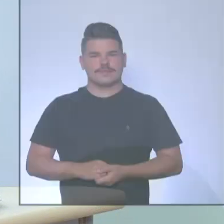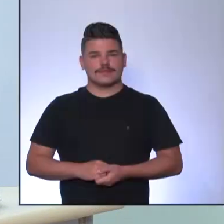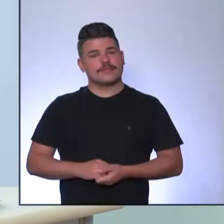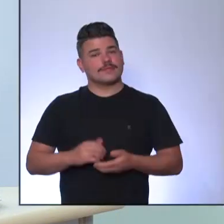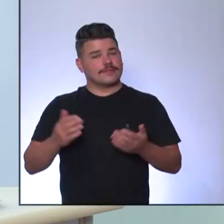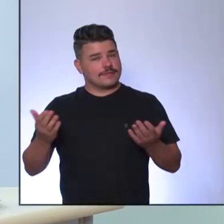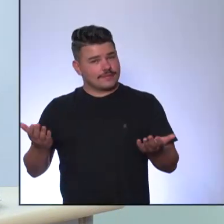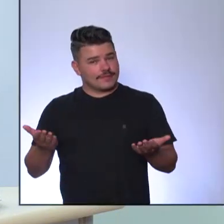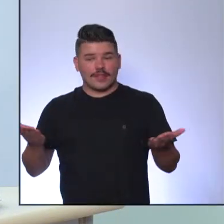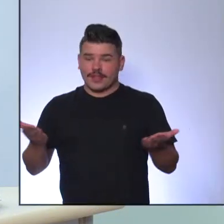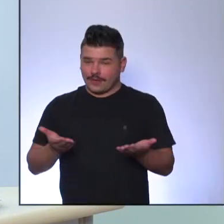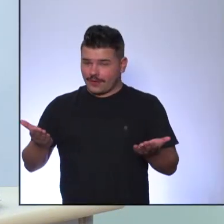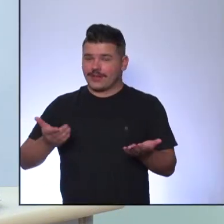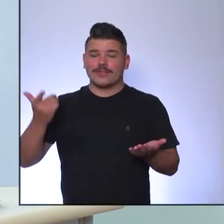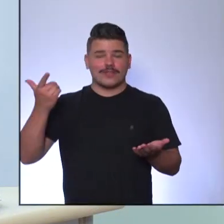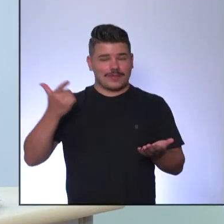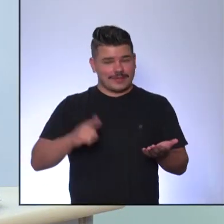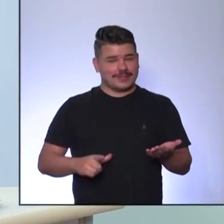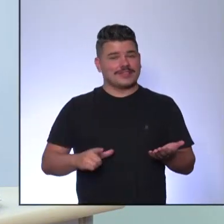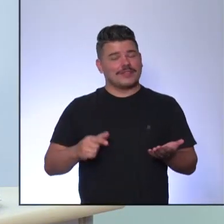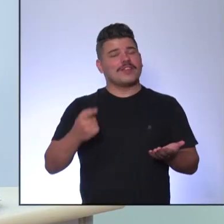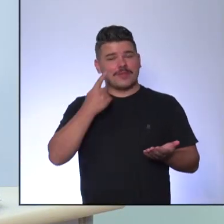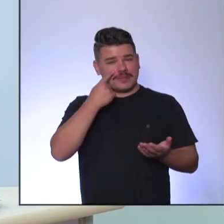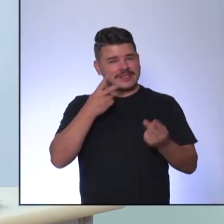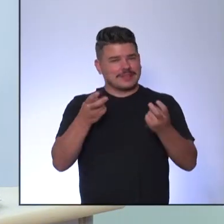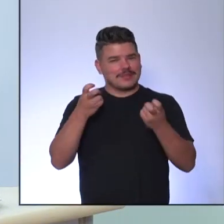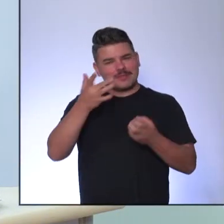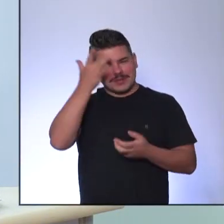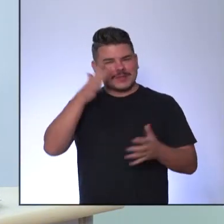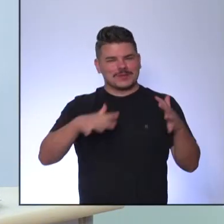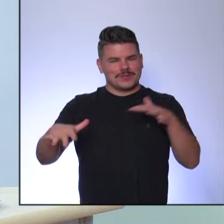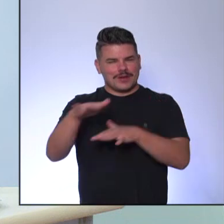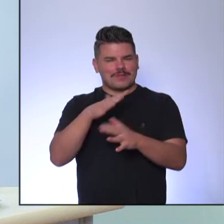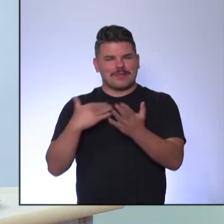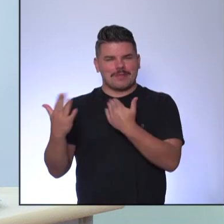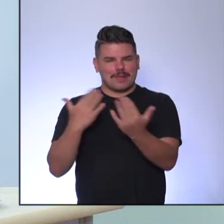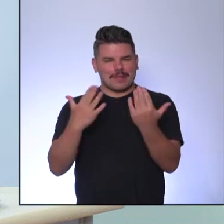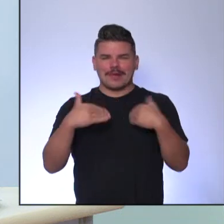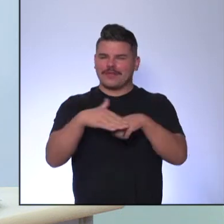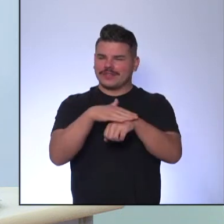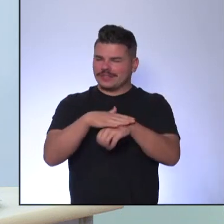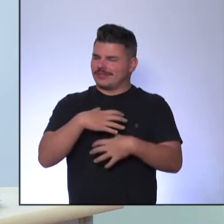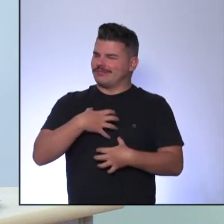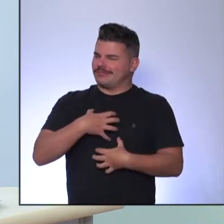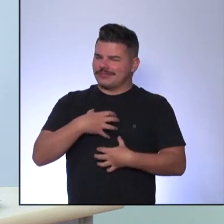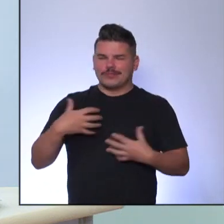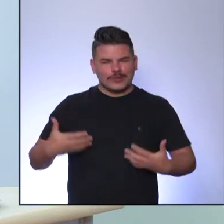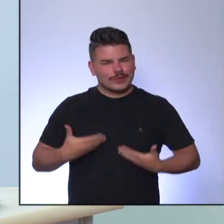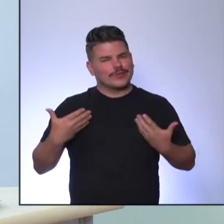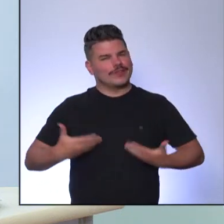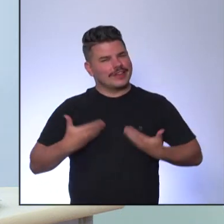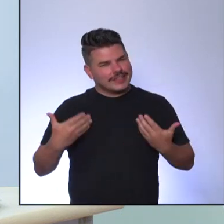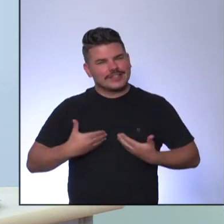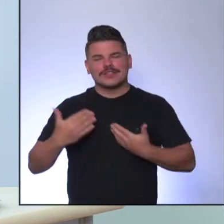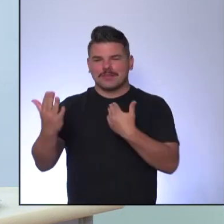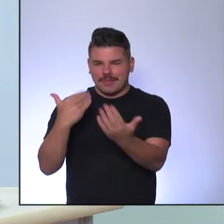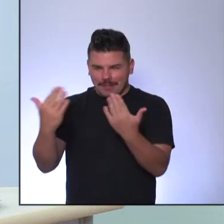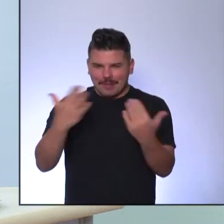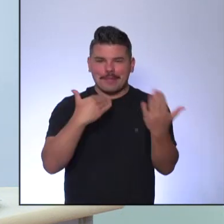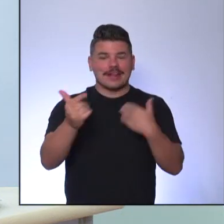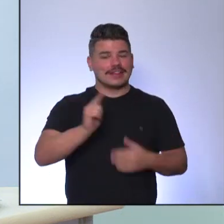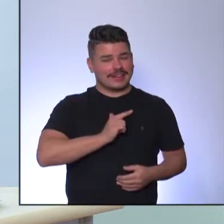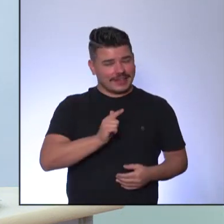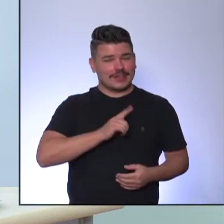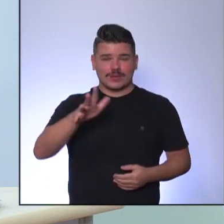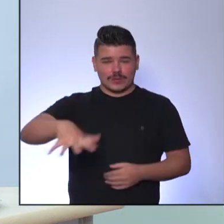Bom, estamos de volta aqui. A gente viu que o pessoal está interagindo aí no chat. A gente fica bem feliz com isso, né? Porque a gente pode ter um retorno